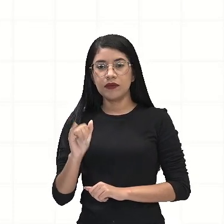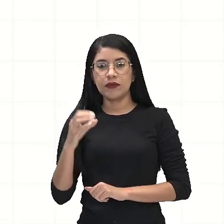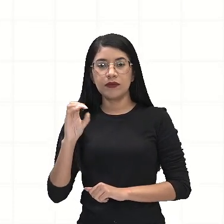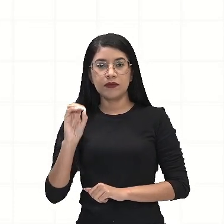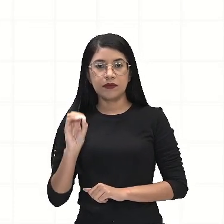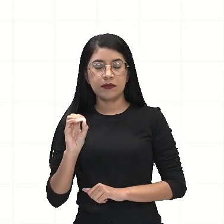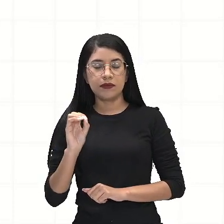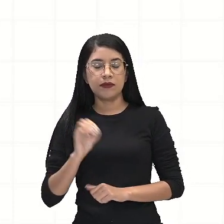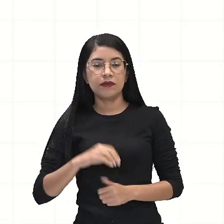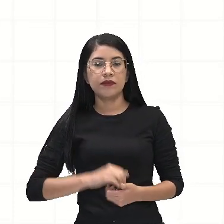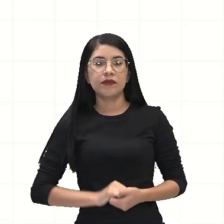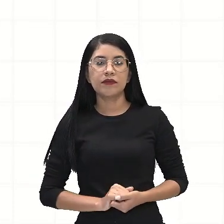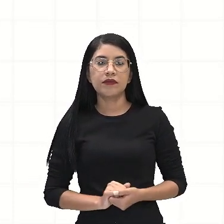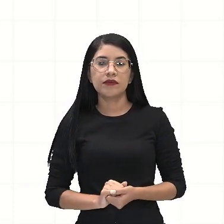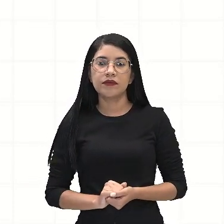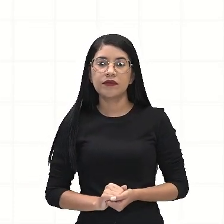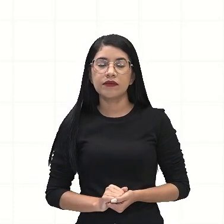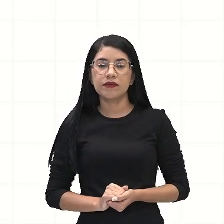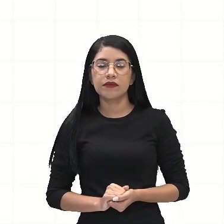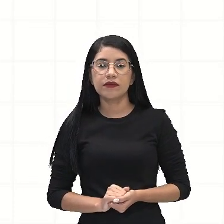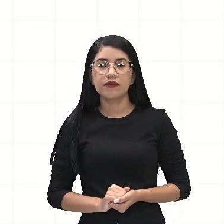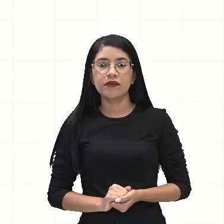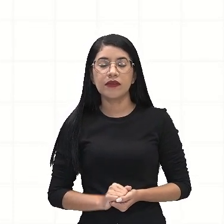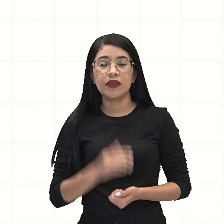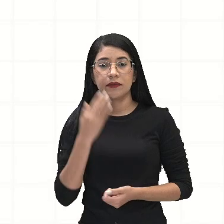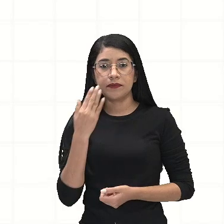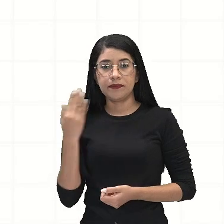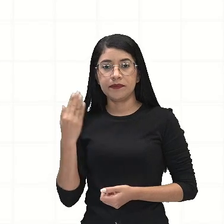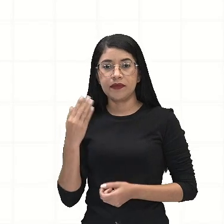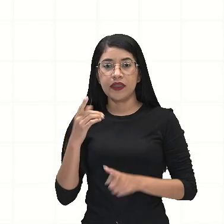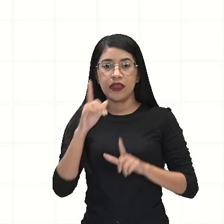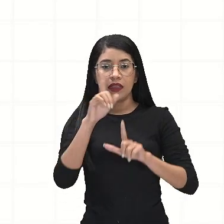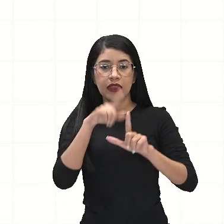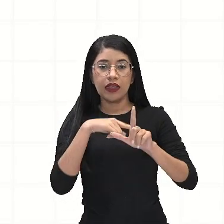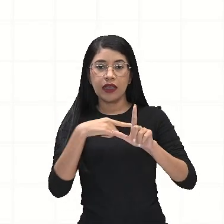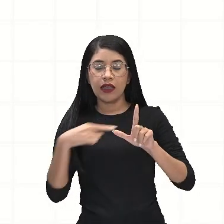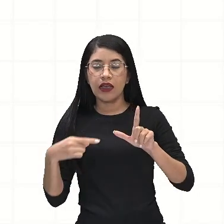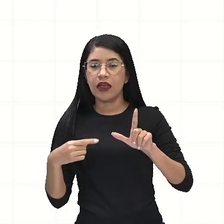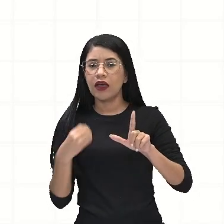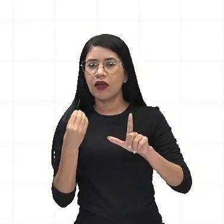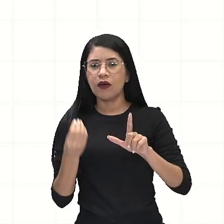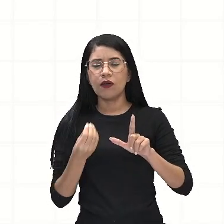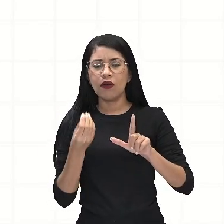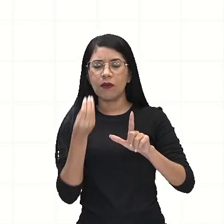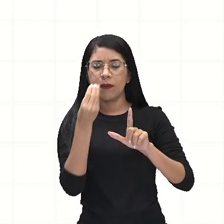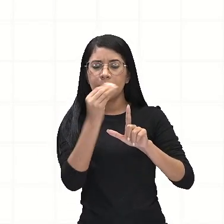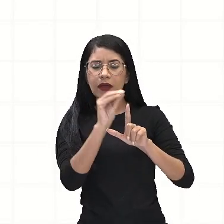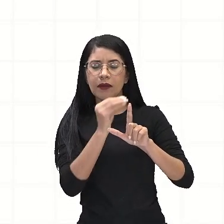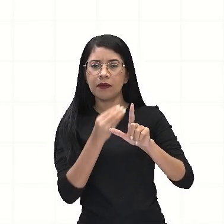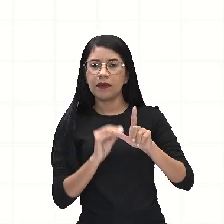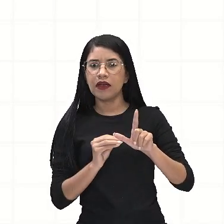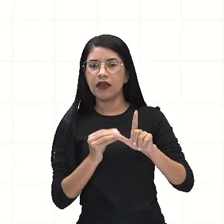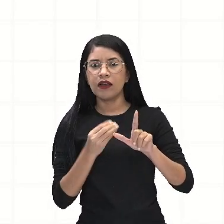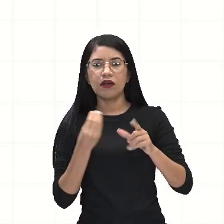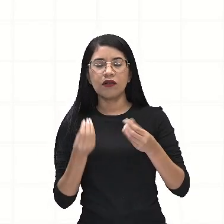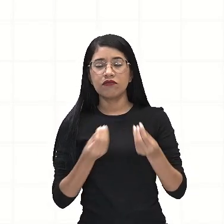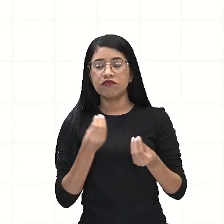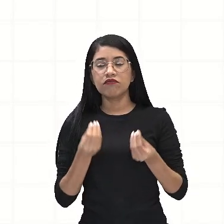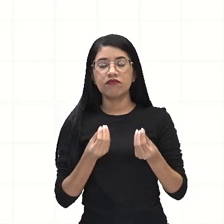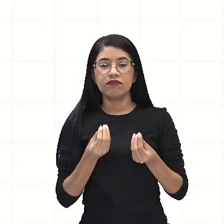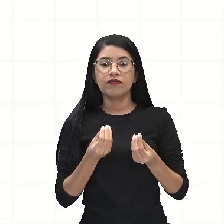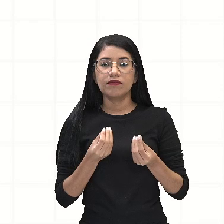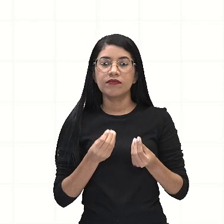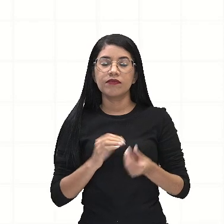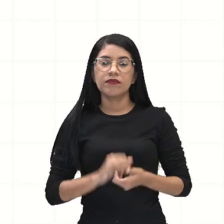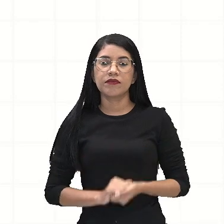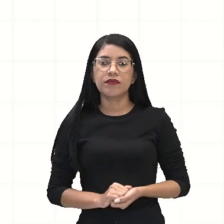0. Tudo bem? Então, observe aqui agora como que a gente ia plotar esse gráfico, né? Vamos